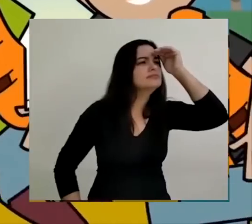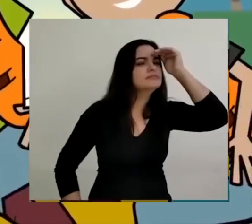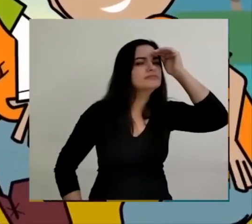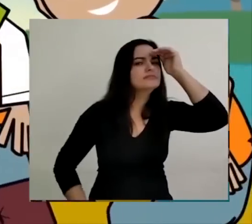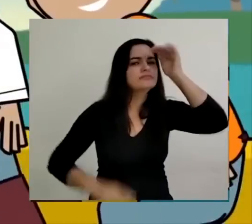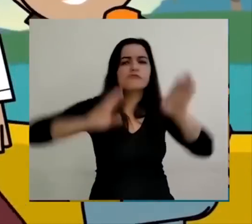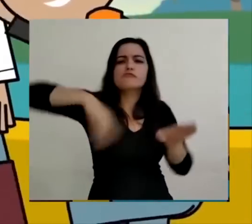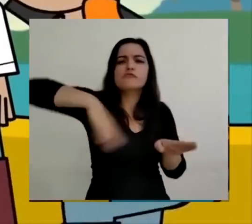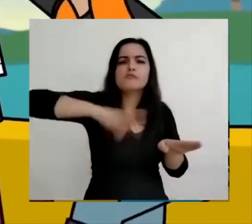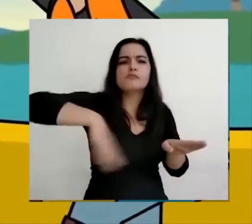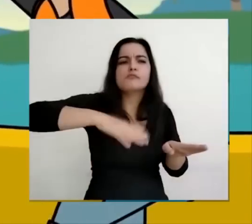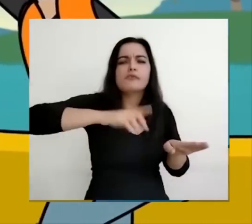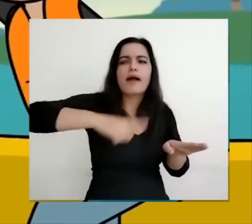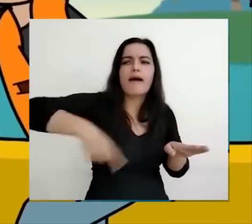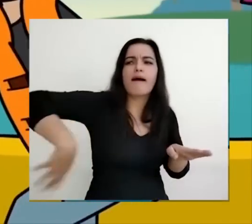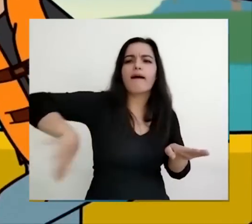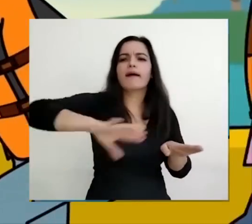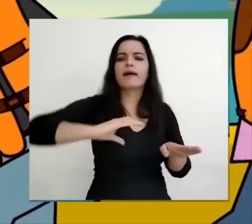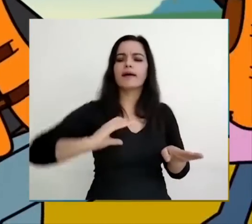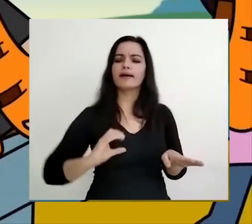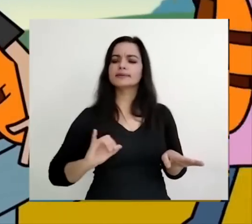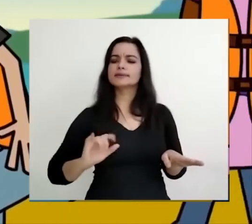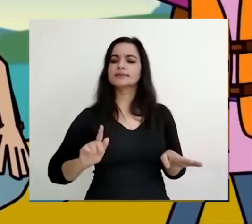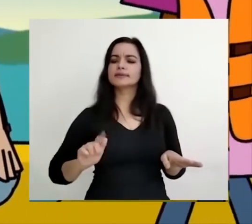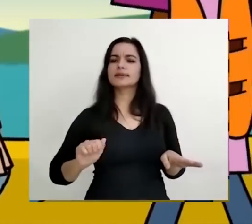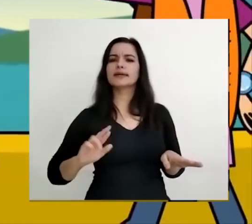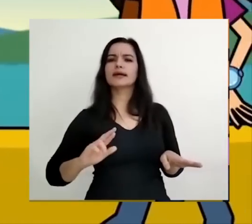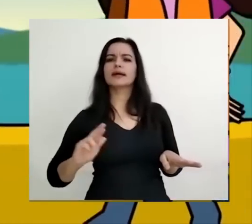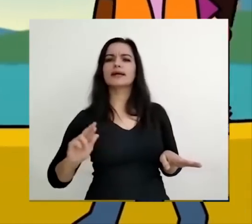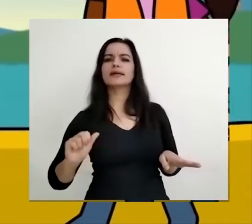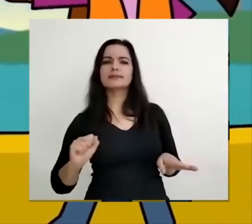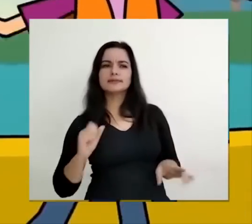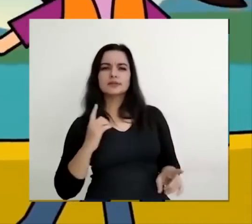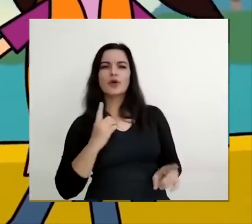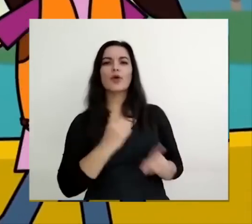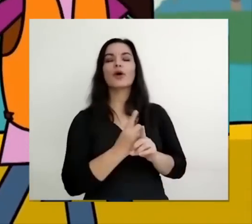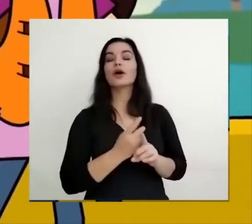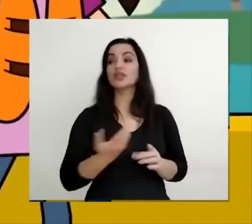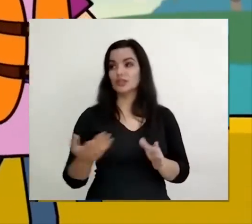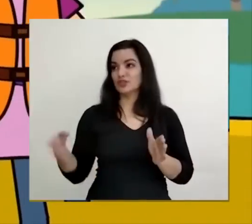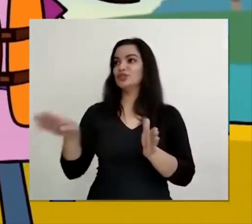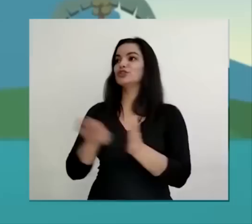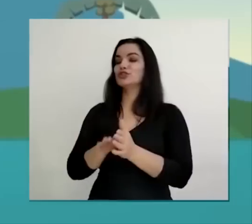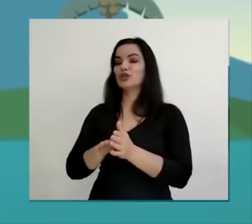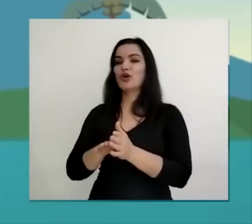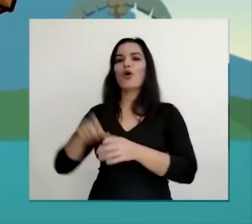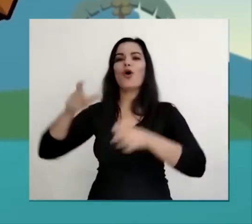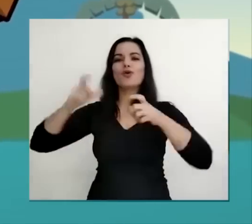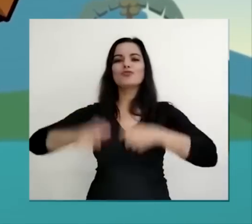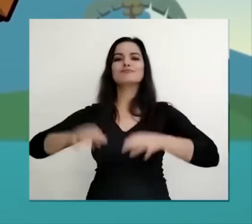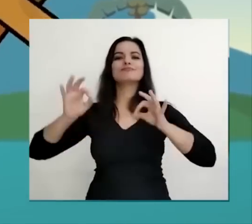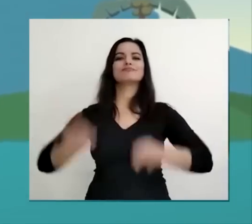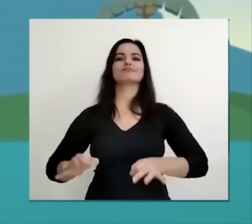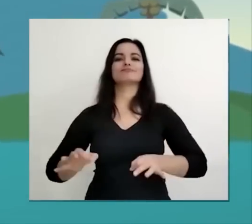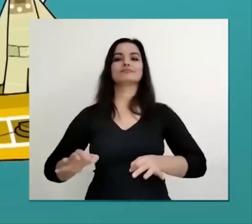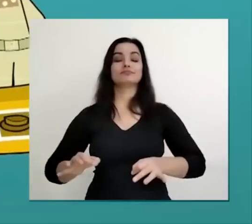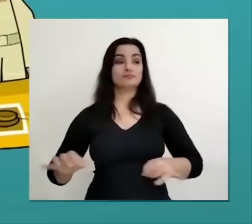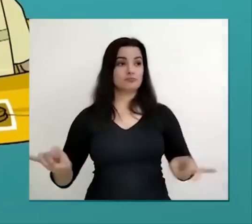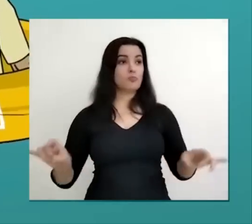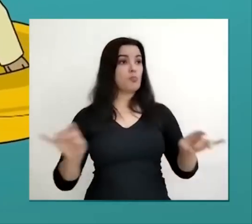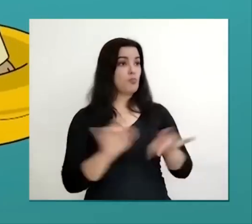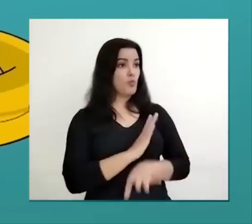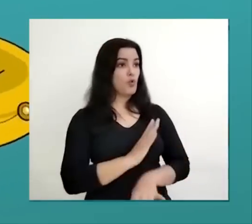Praia das Cigarras à vista! Chegamos ao nosso destino, capitão! Pronto para desembarcar,